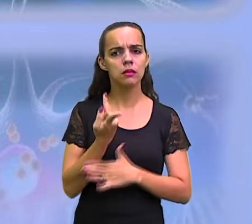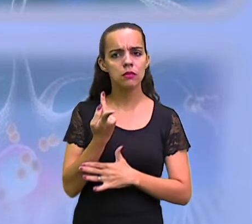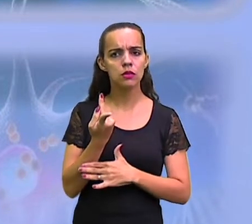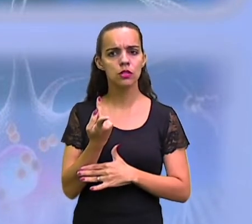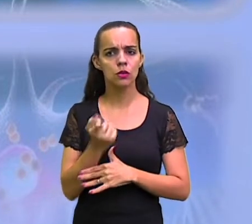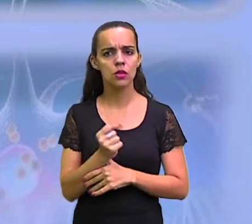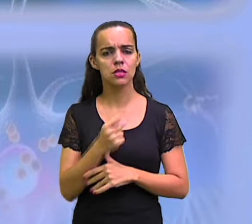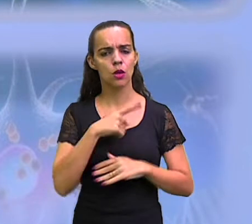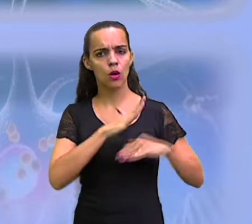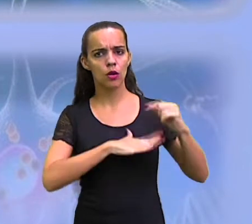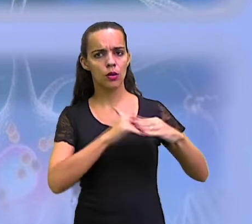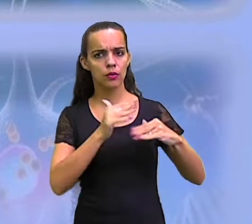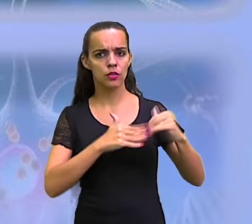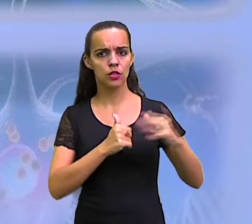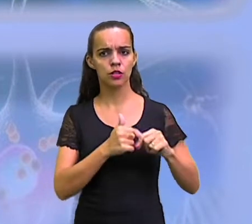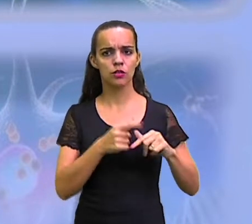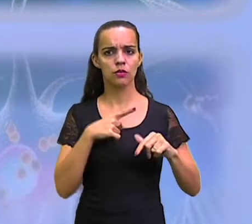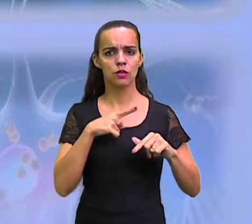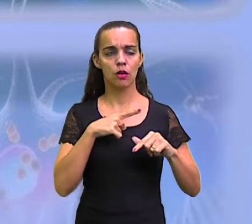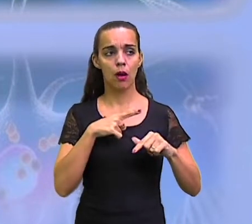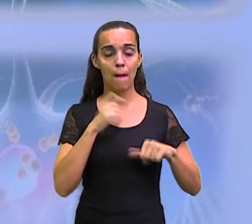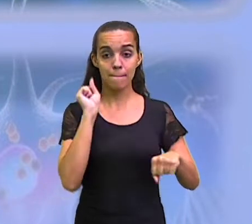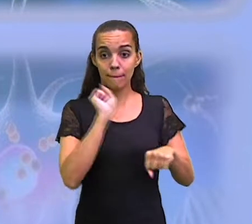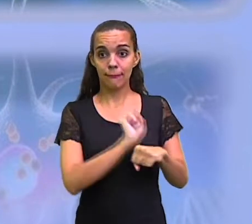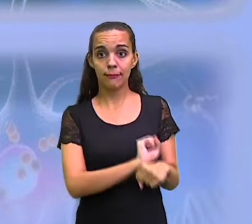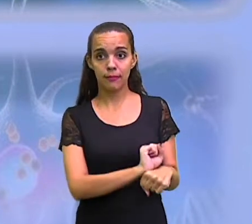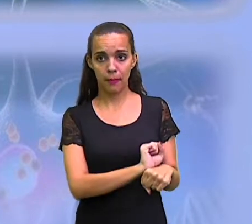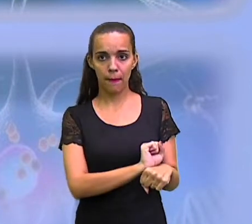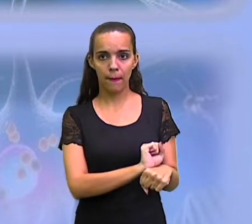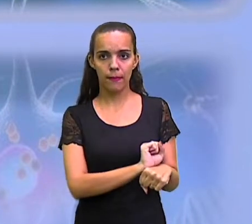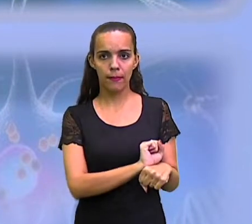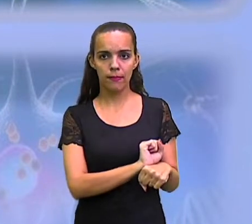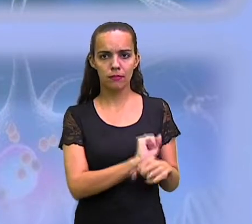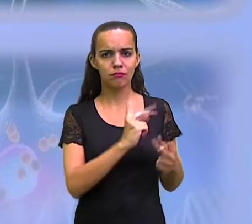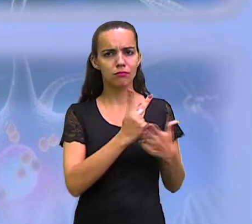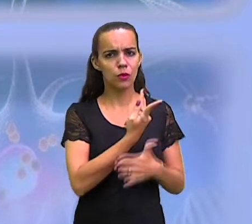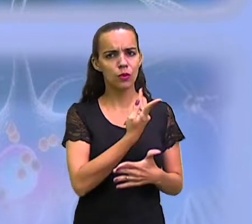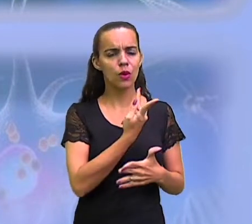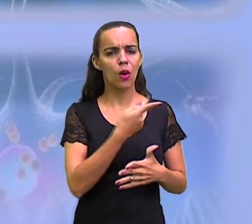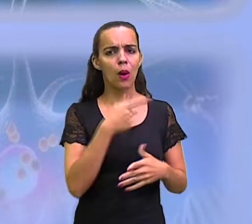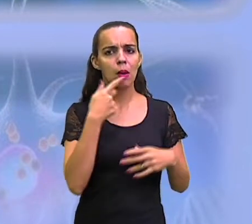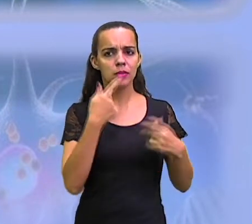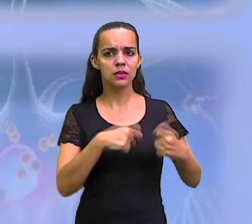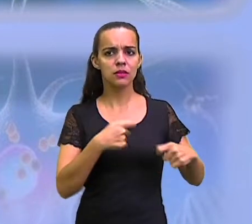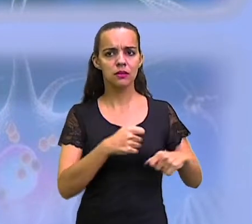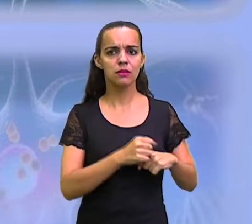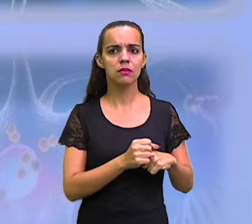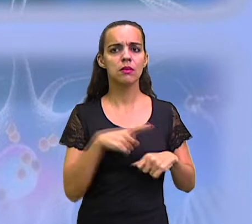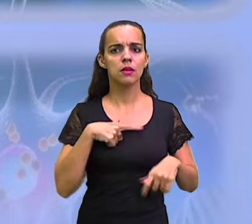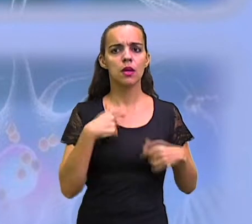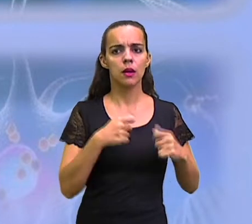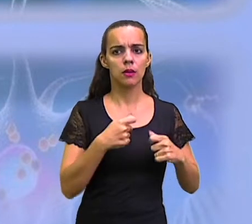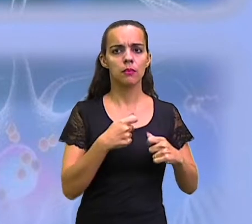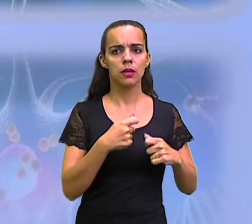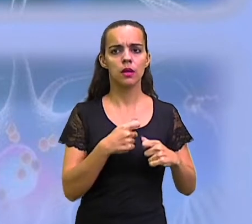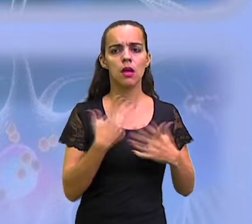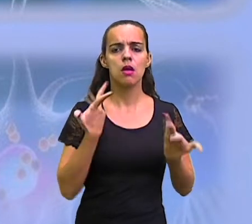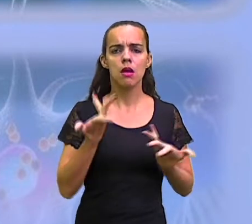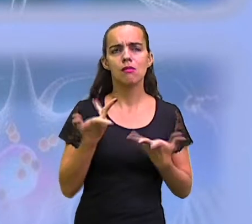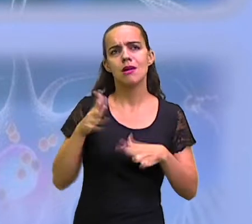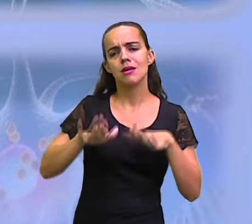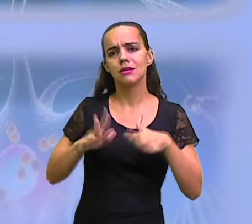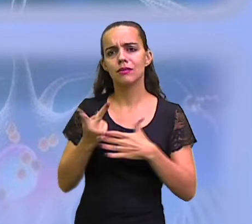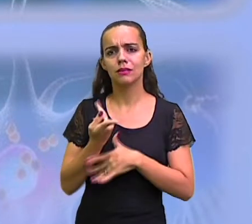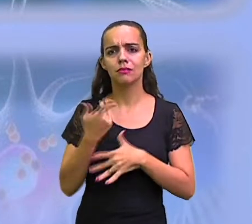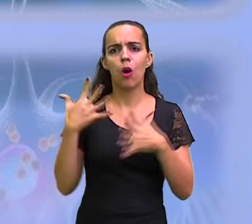dessas funções deixarem de funcionar da maneira que realmente é necessário, aí a gente vai ter algum problema. Então,